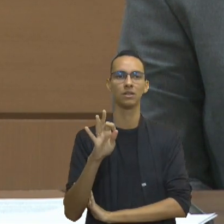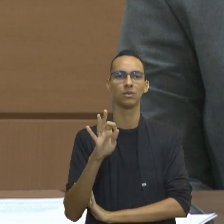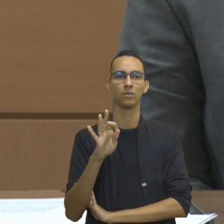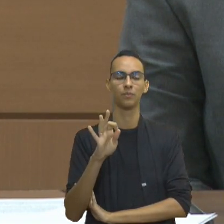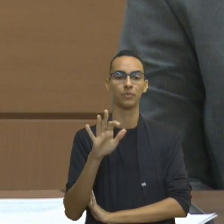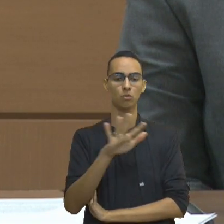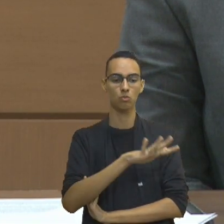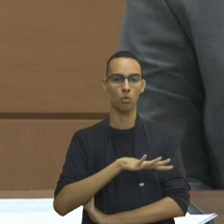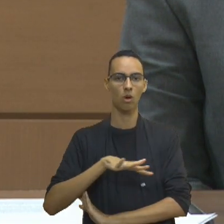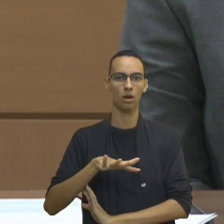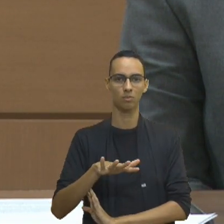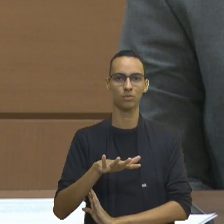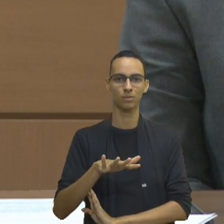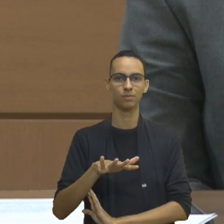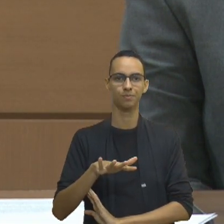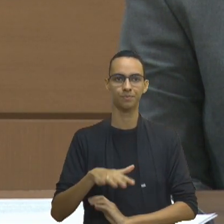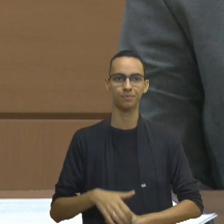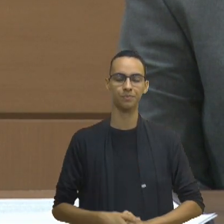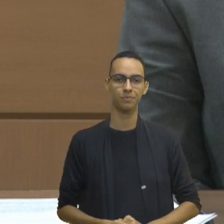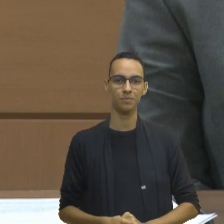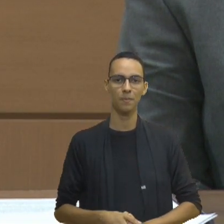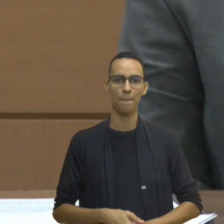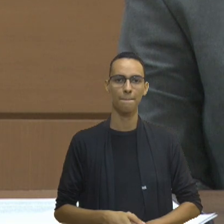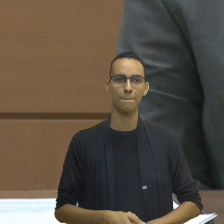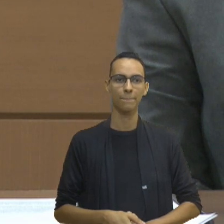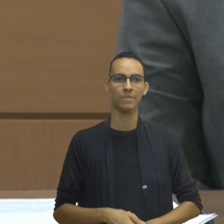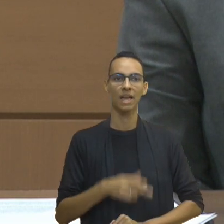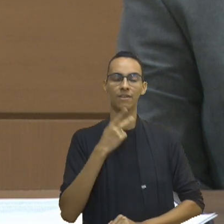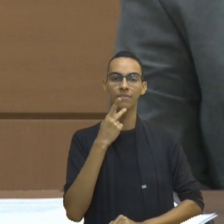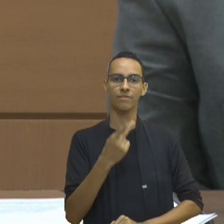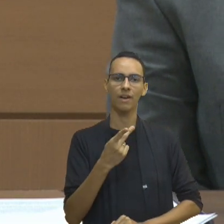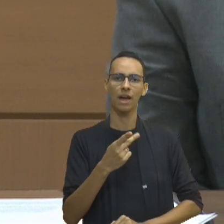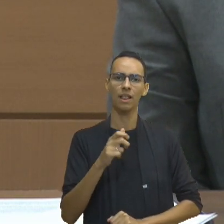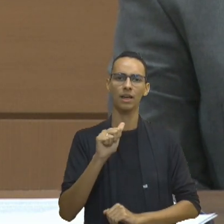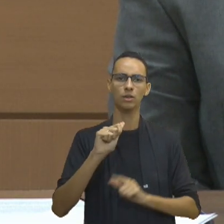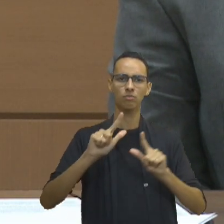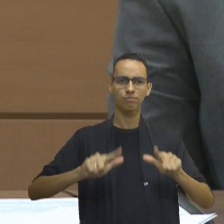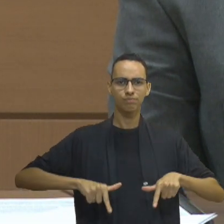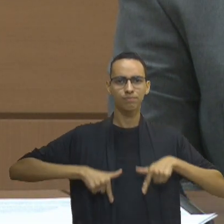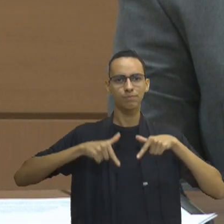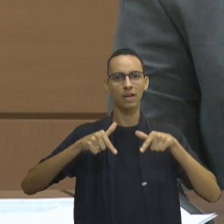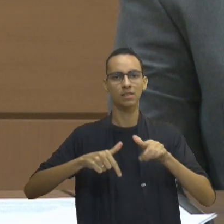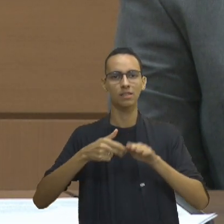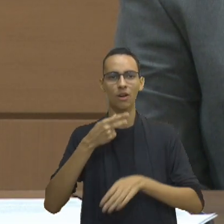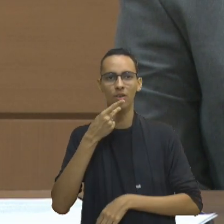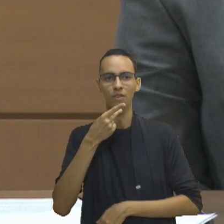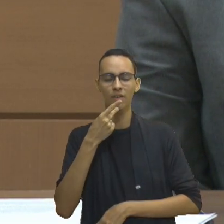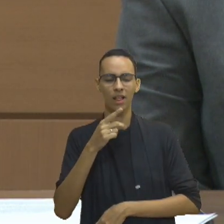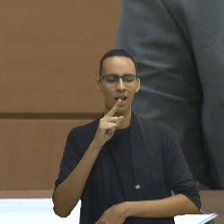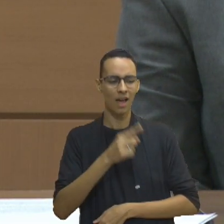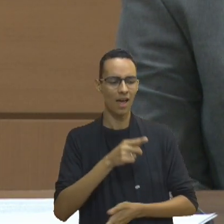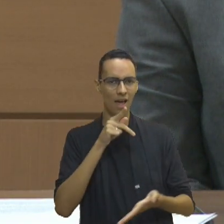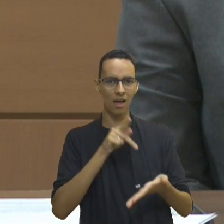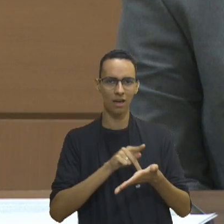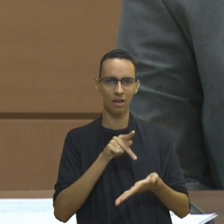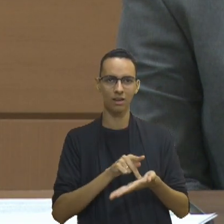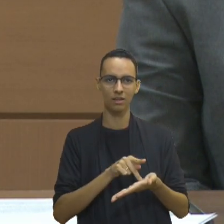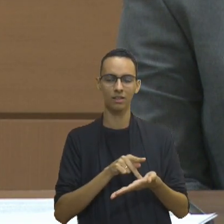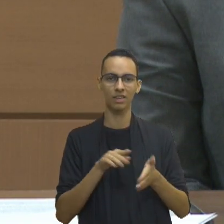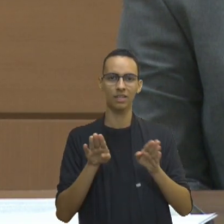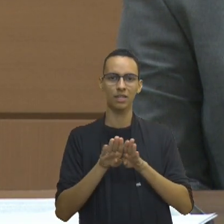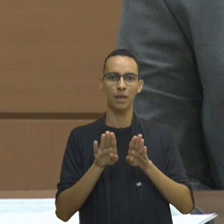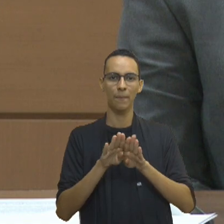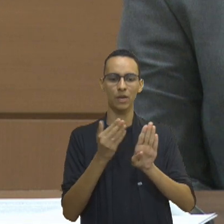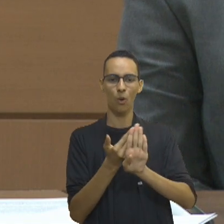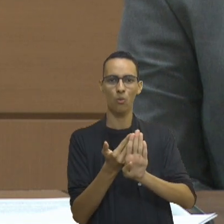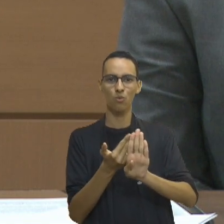todos os campi. Isso comprova que as ações implementadas têm sido efetivas e que, ao contrário